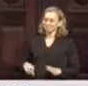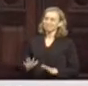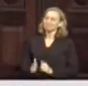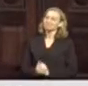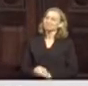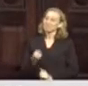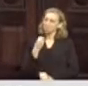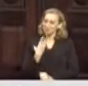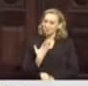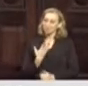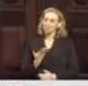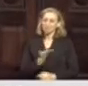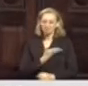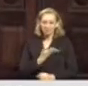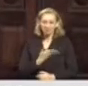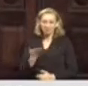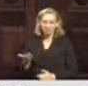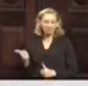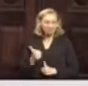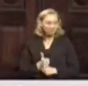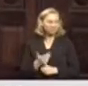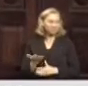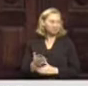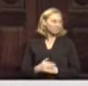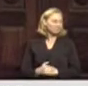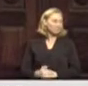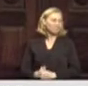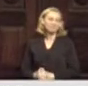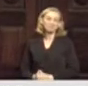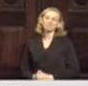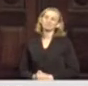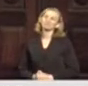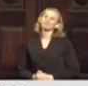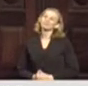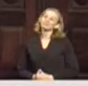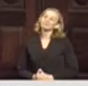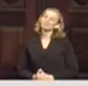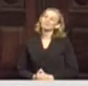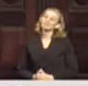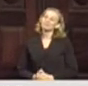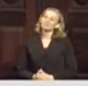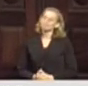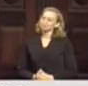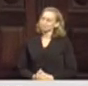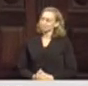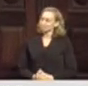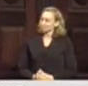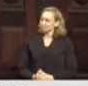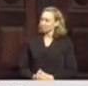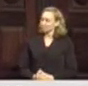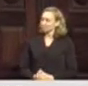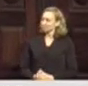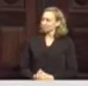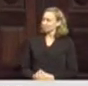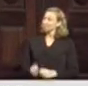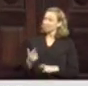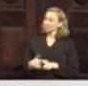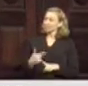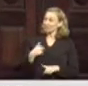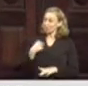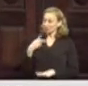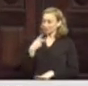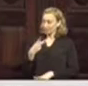Excelência assumir a presidência dos trabalhos. Porque eu vou tocar aqui num